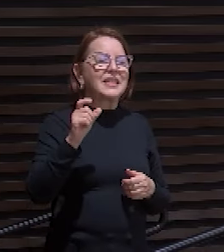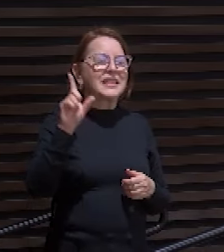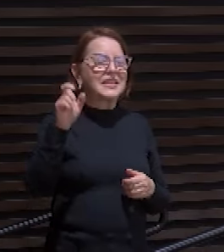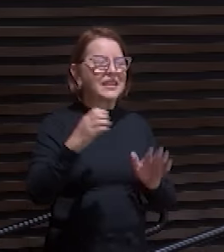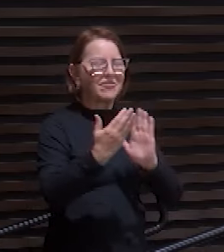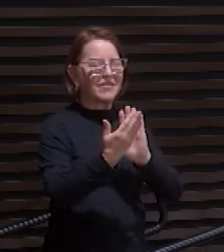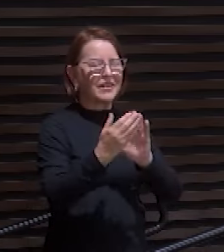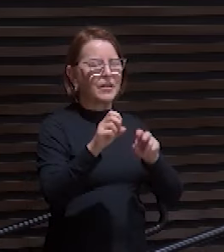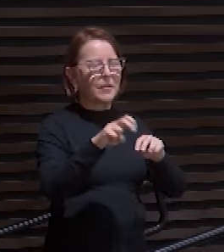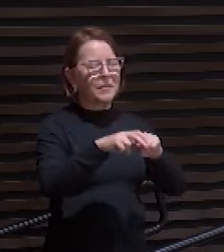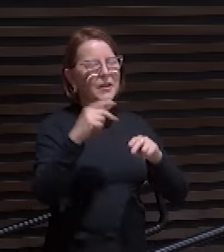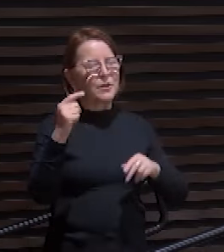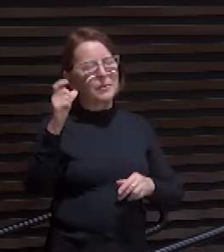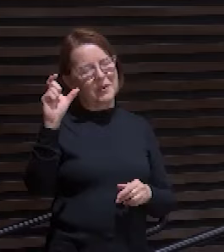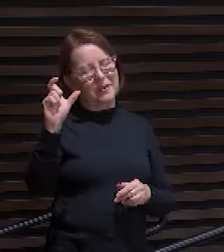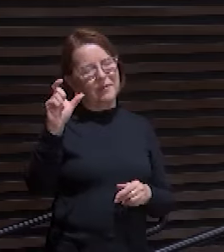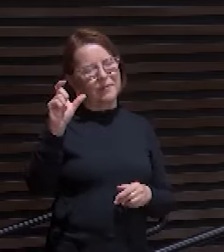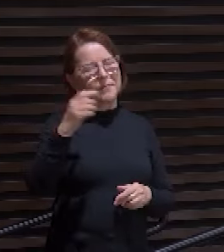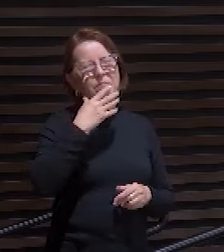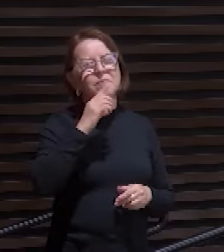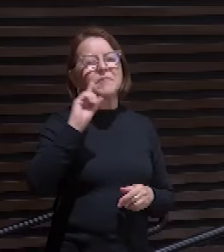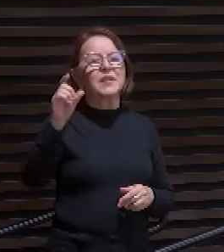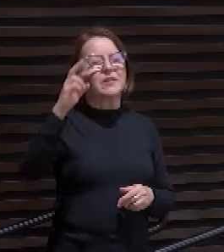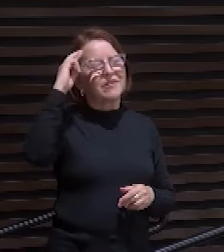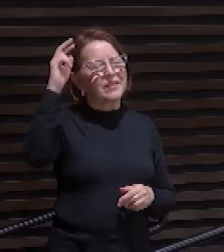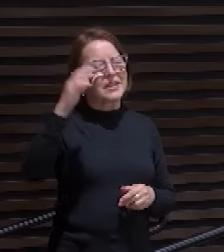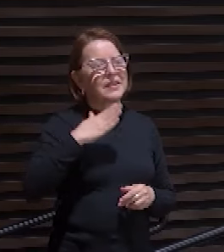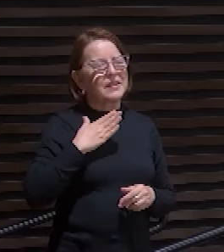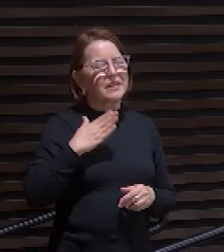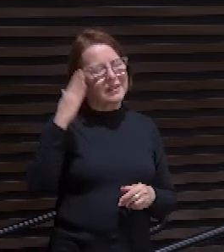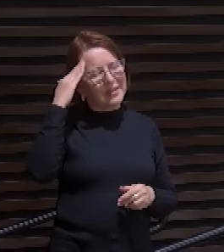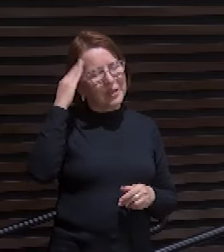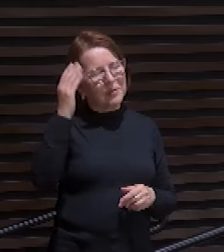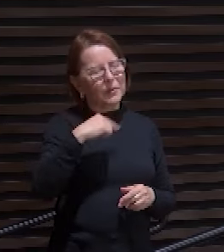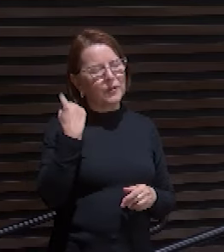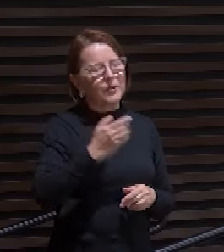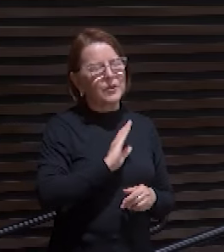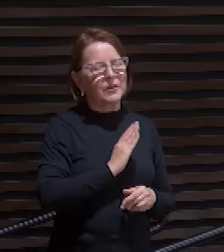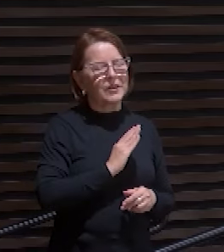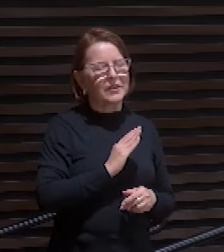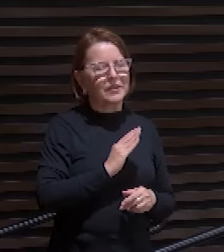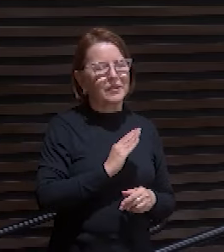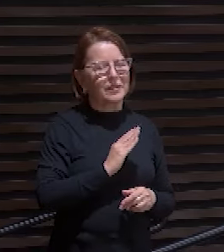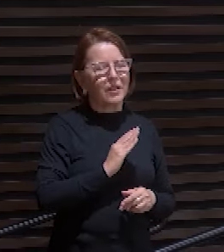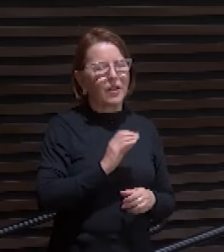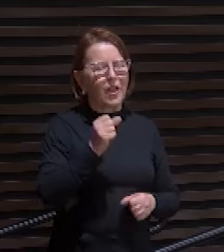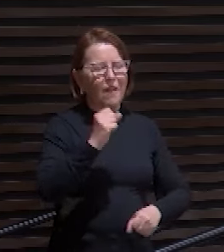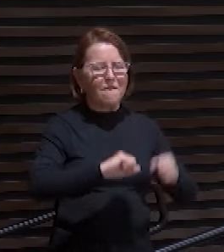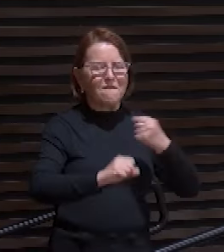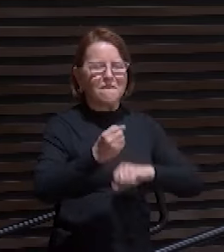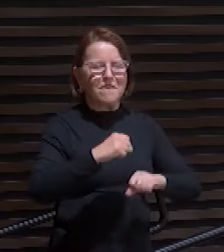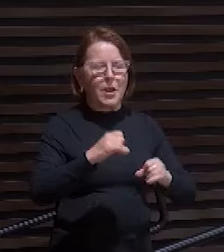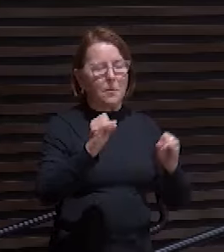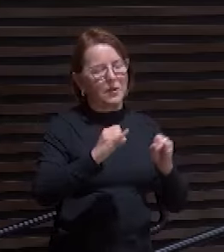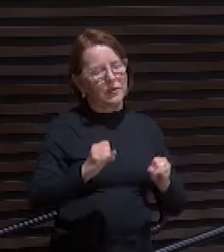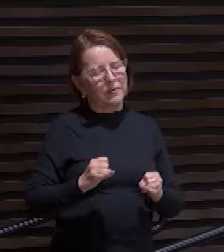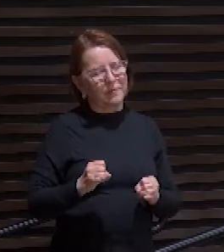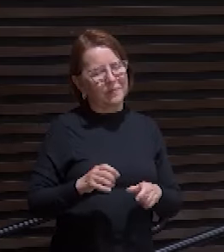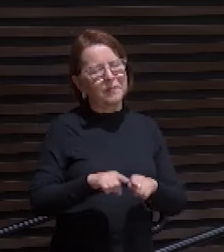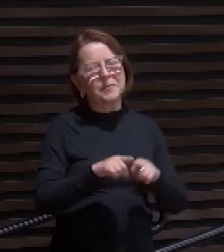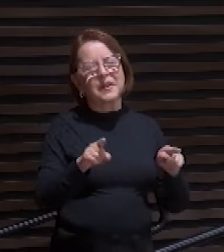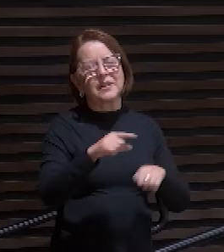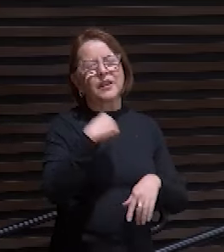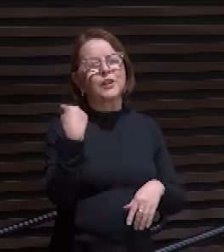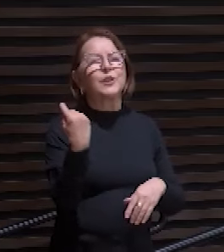Tua palavra. Pai, o Senhor sabe que o nosso coração é uma fábrica de ídolos mesmo. Mas a